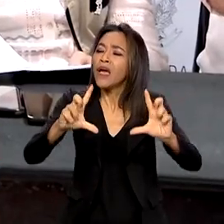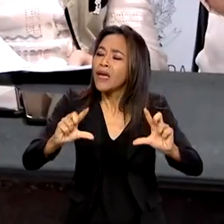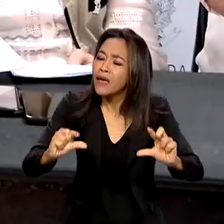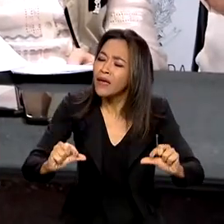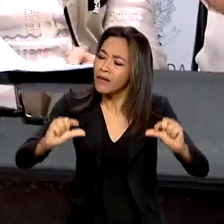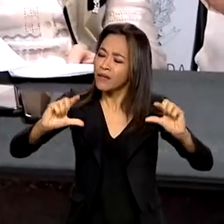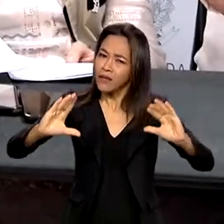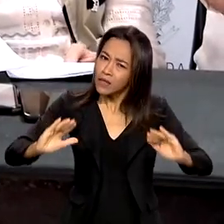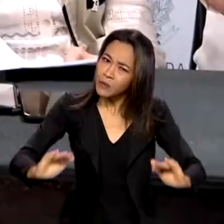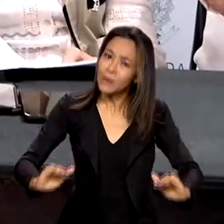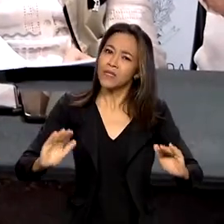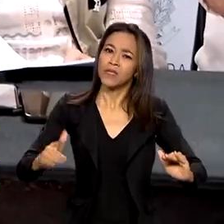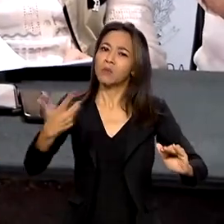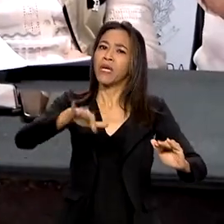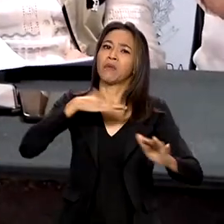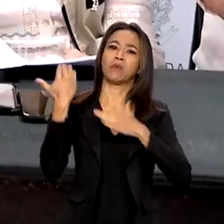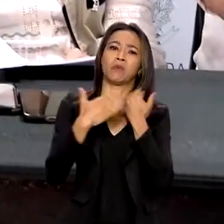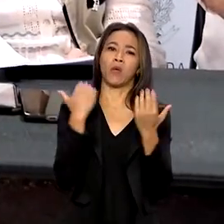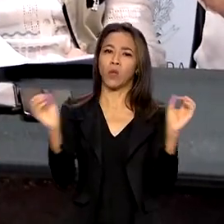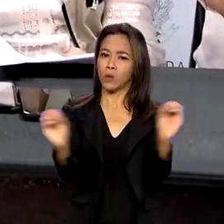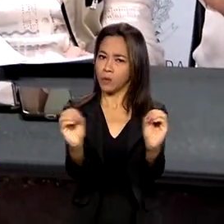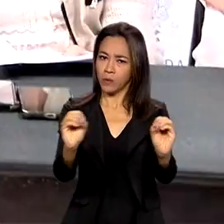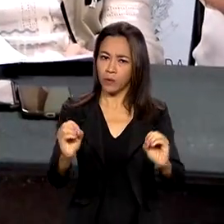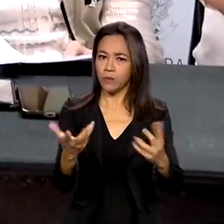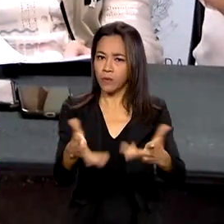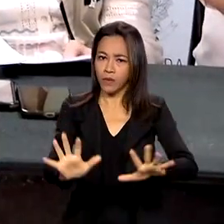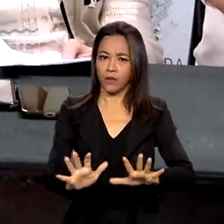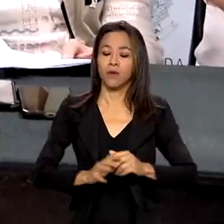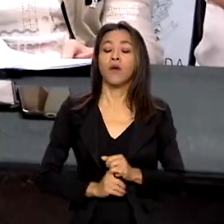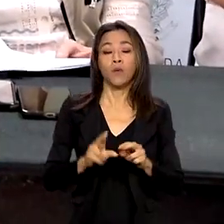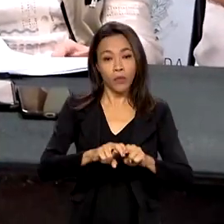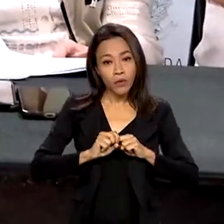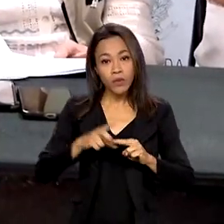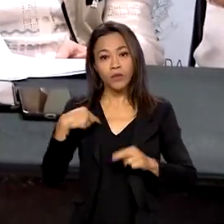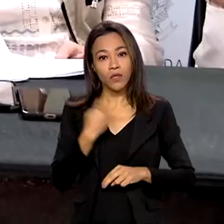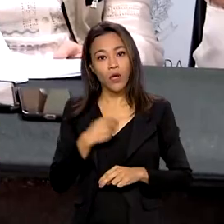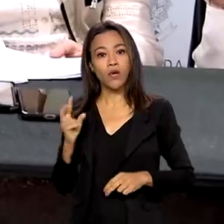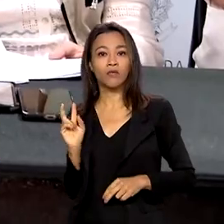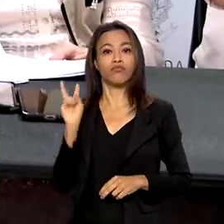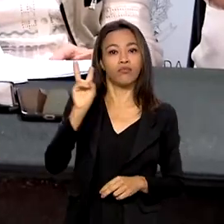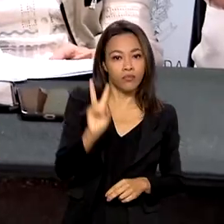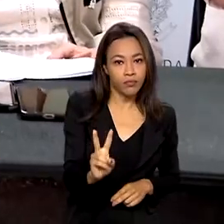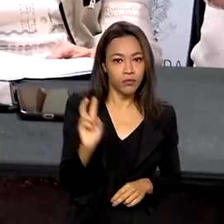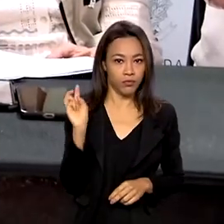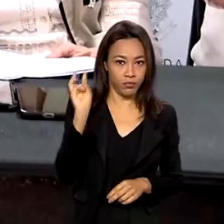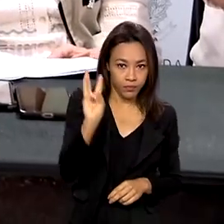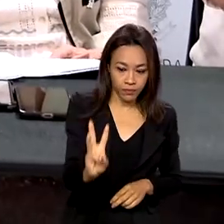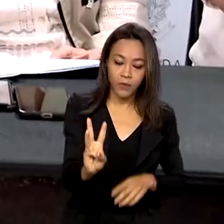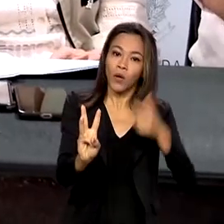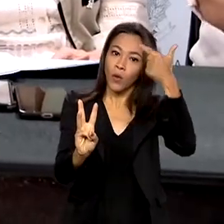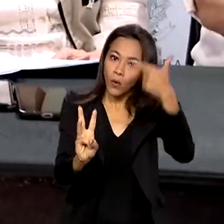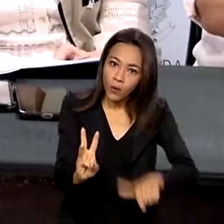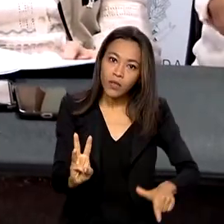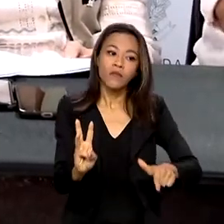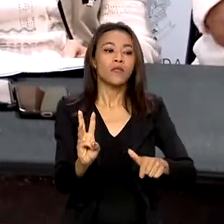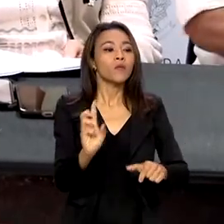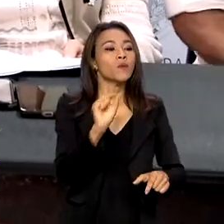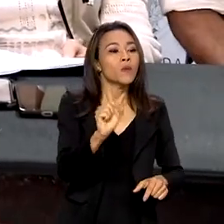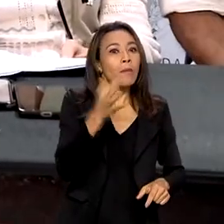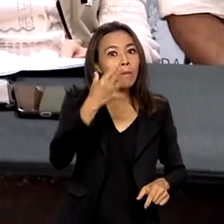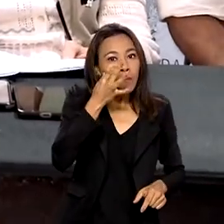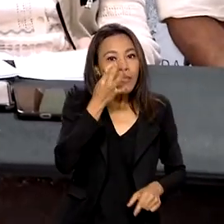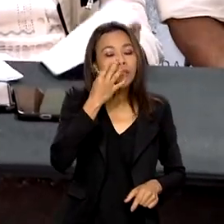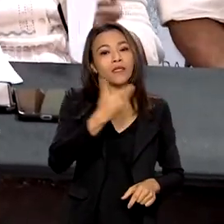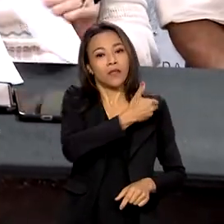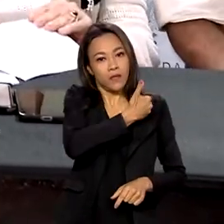situação e não queremos derramamento de sangue. E é por isso que a gente vem aqui em Boa Vista mais uma vez para trazer essa presença